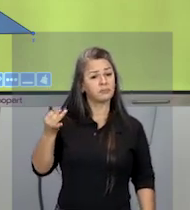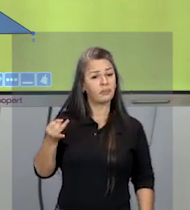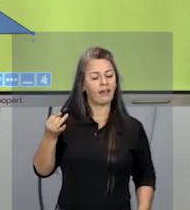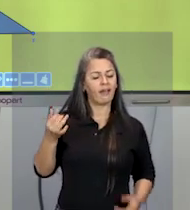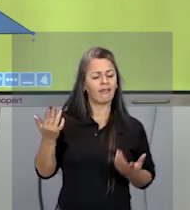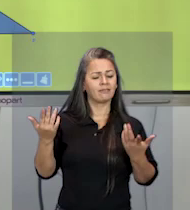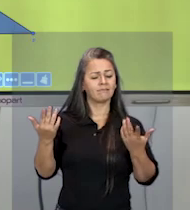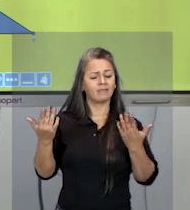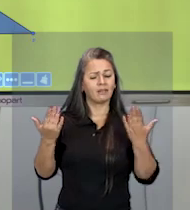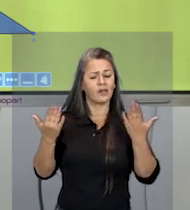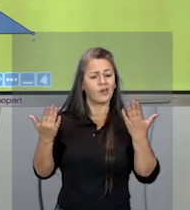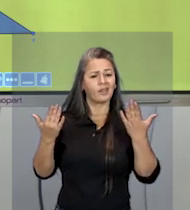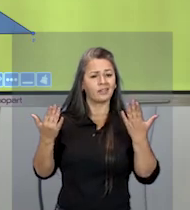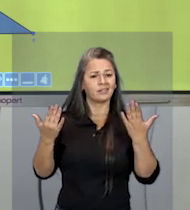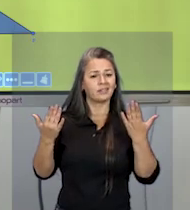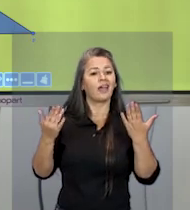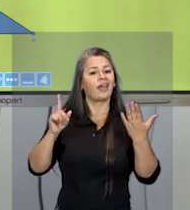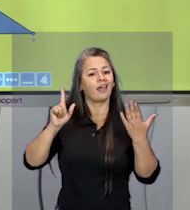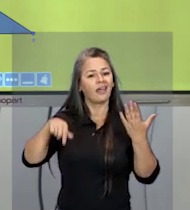os perímetros também